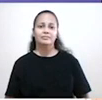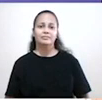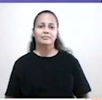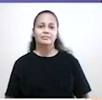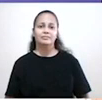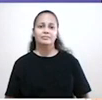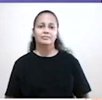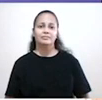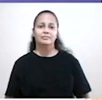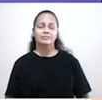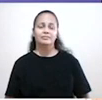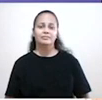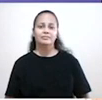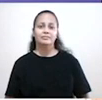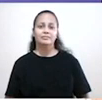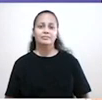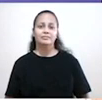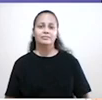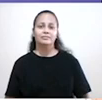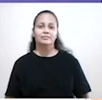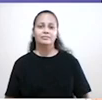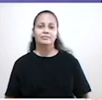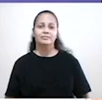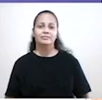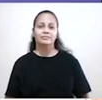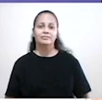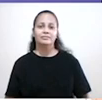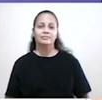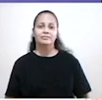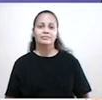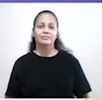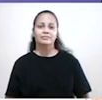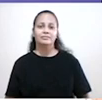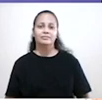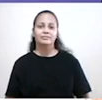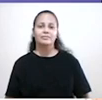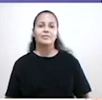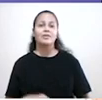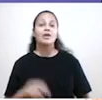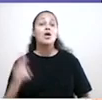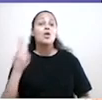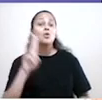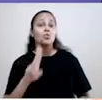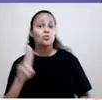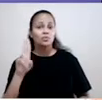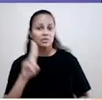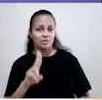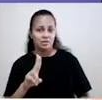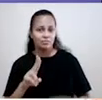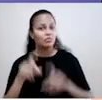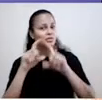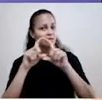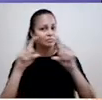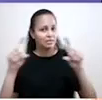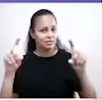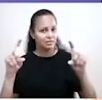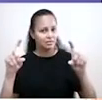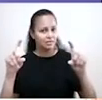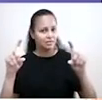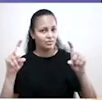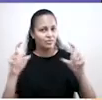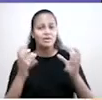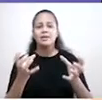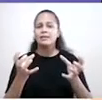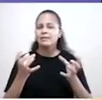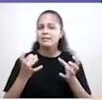In addition, in addition. Quando usamos a expressão in addition,